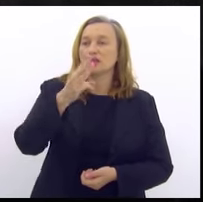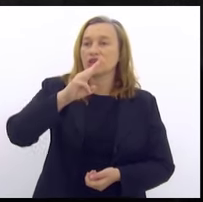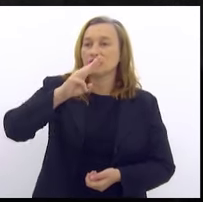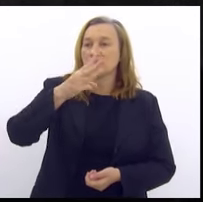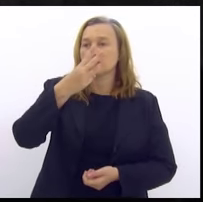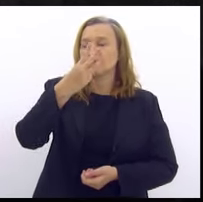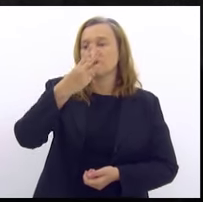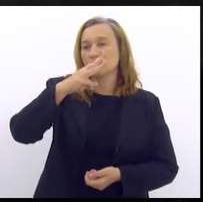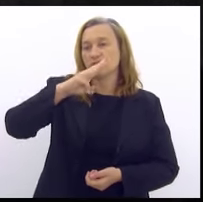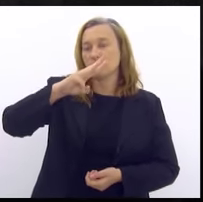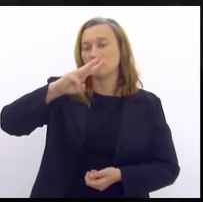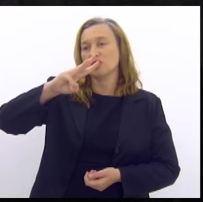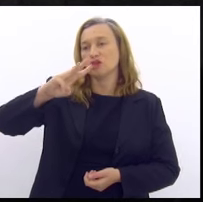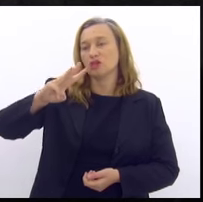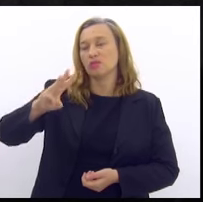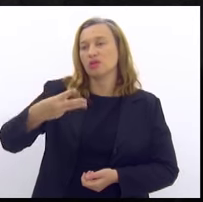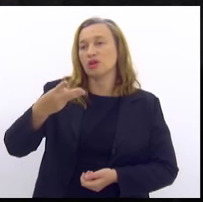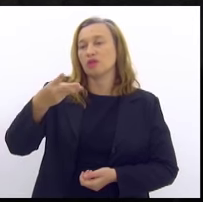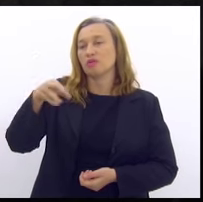apenas